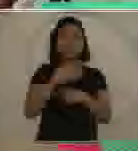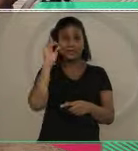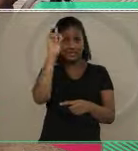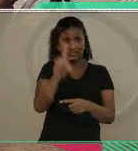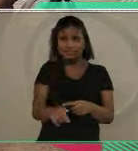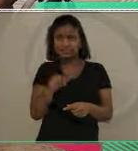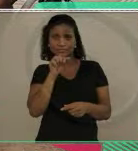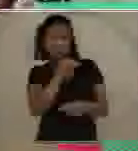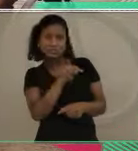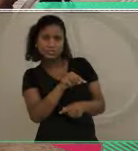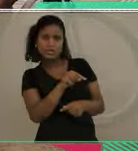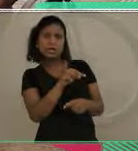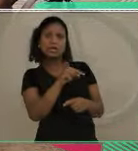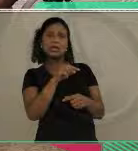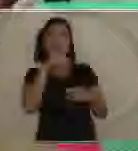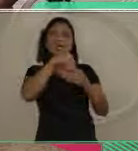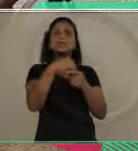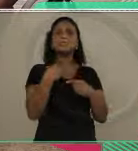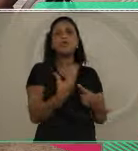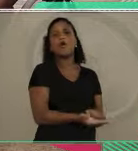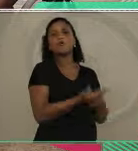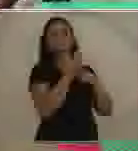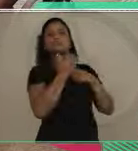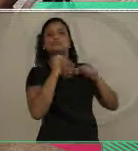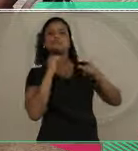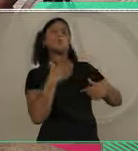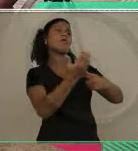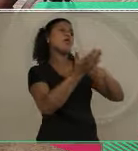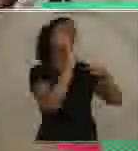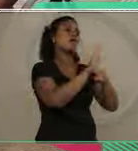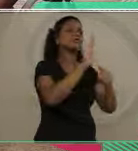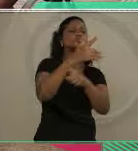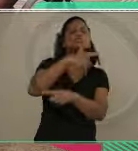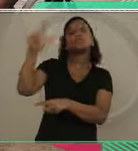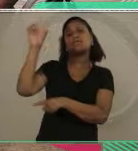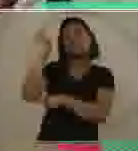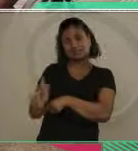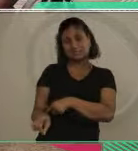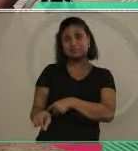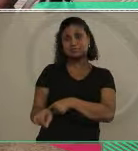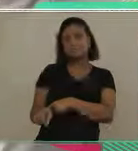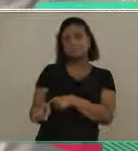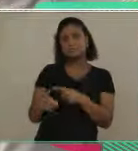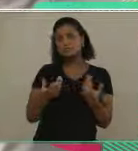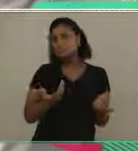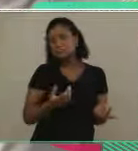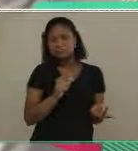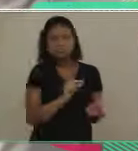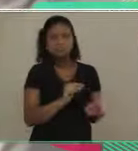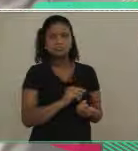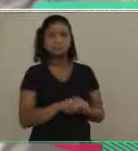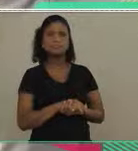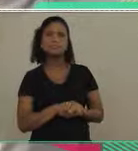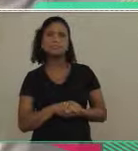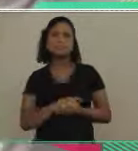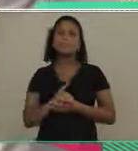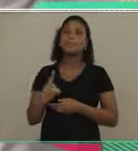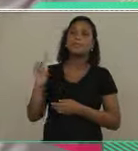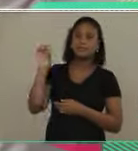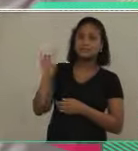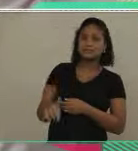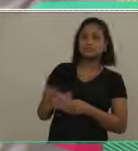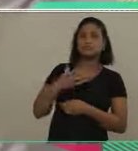relação a deficiência o que o ciclismo te ajudou e o que pode ajudar outros deficientes? A deficiência foi um divisor de